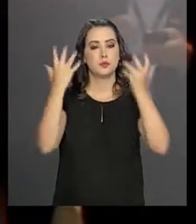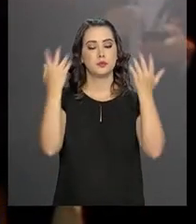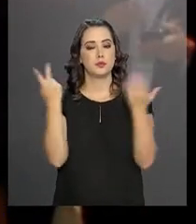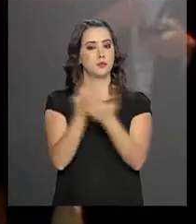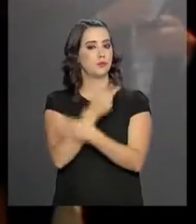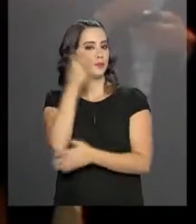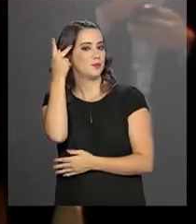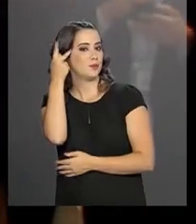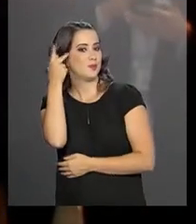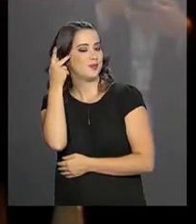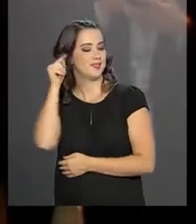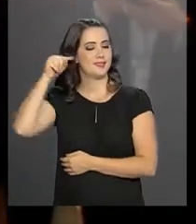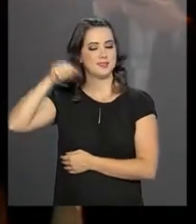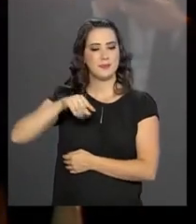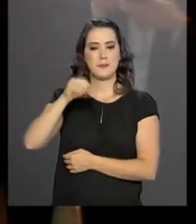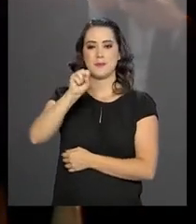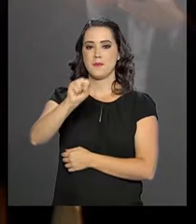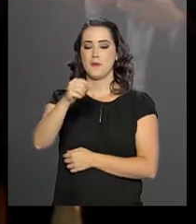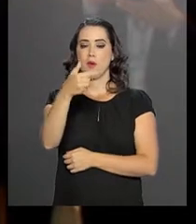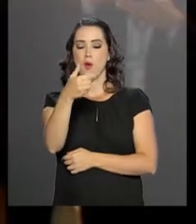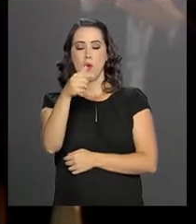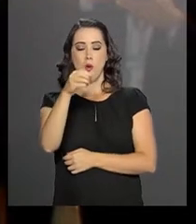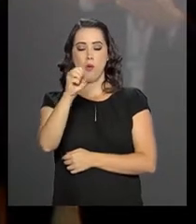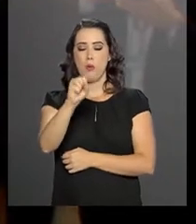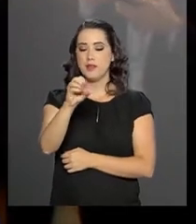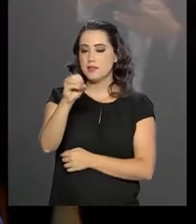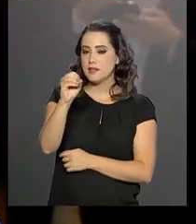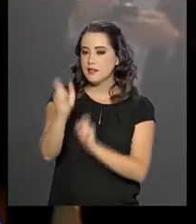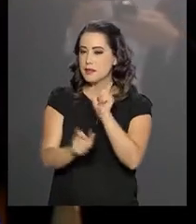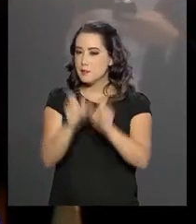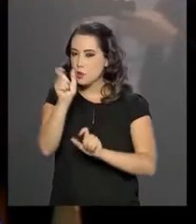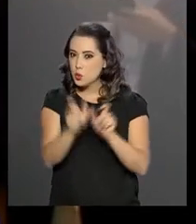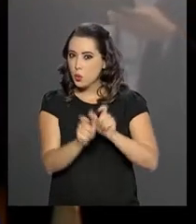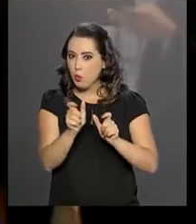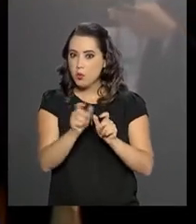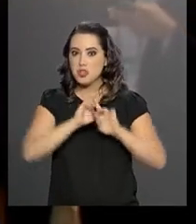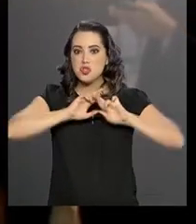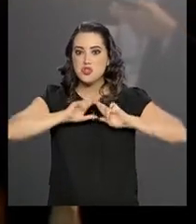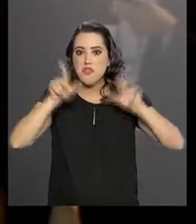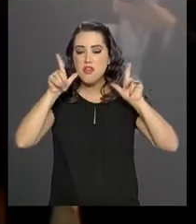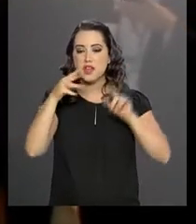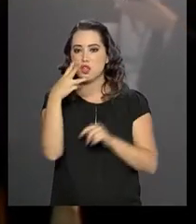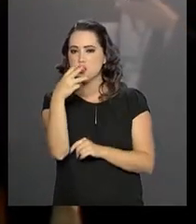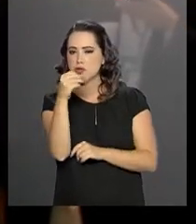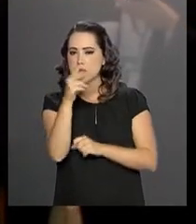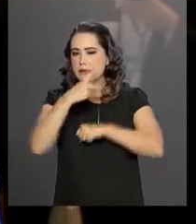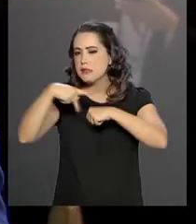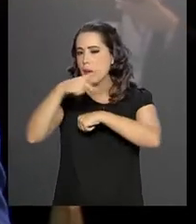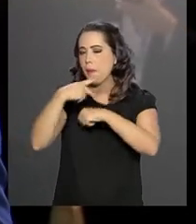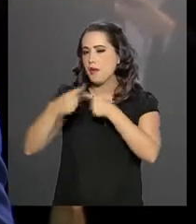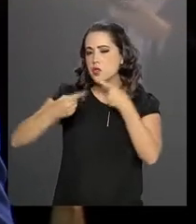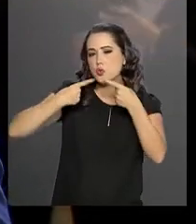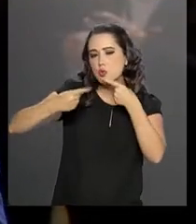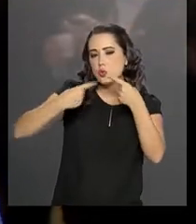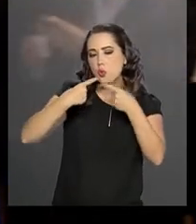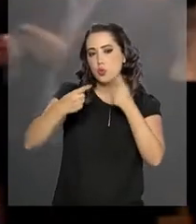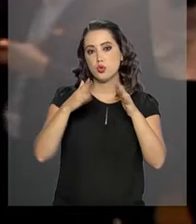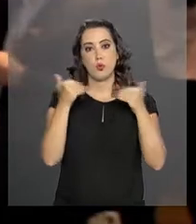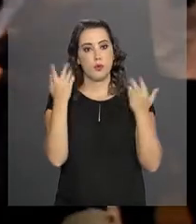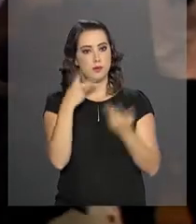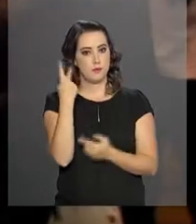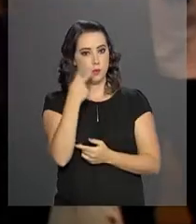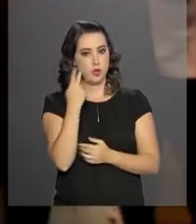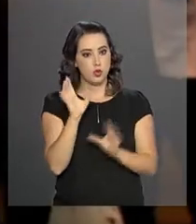em São Paulo, cerca de 800 participantes de 30 países debatem tendências e políticas públicas para